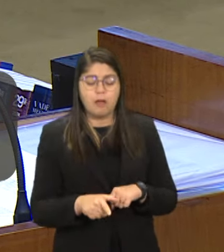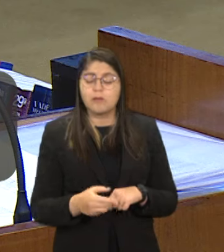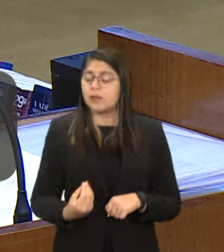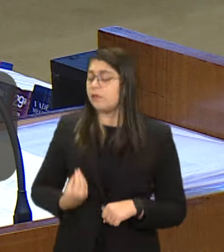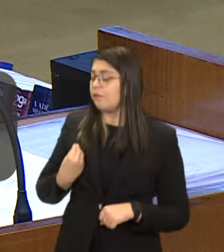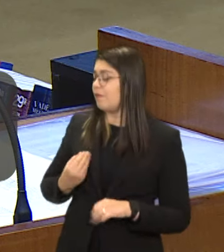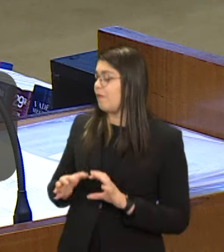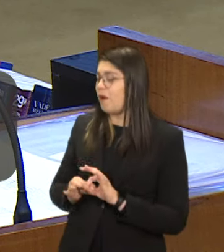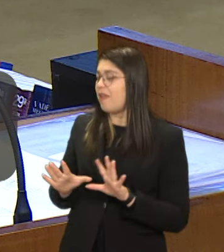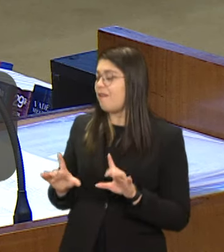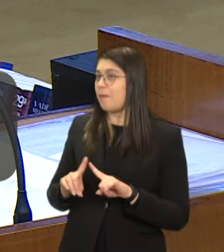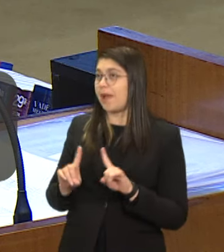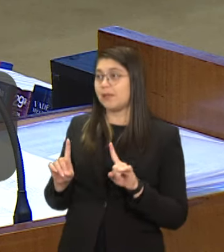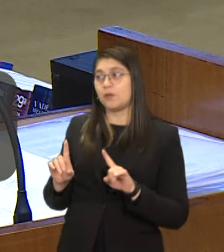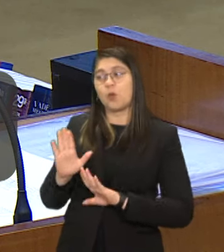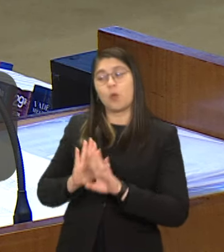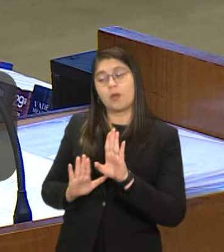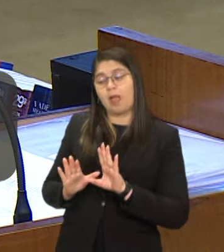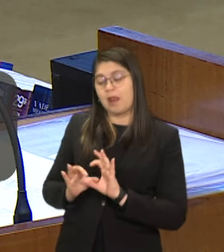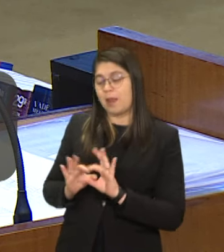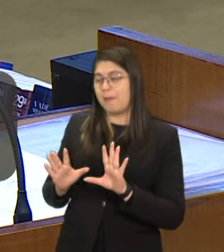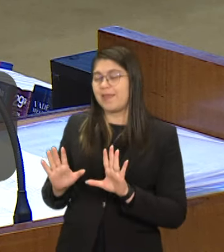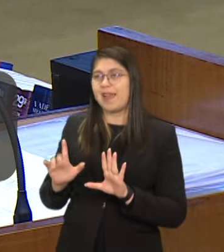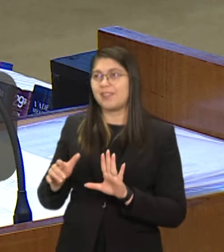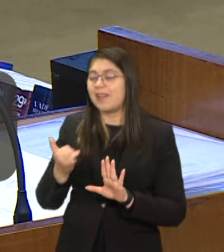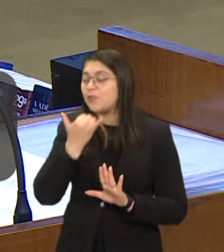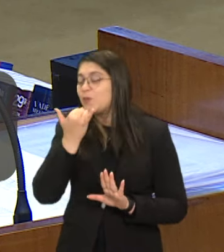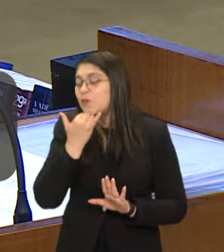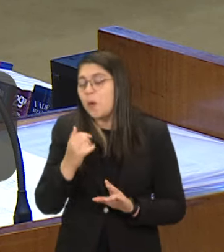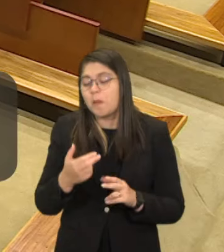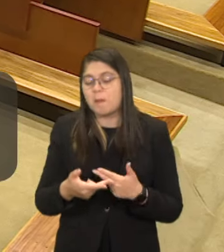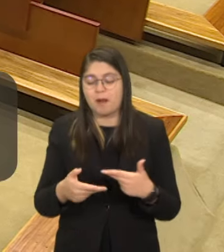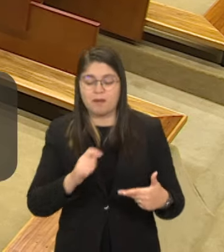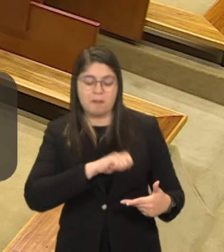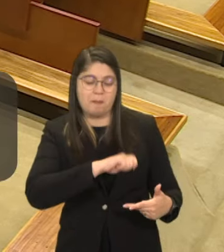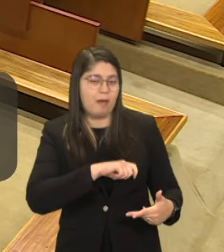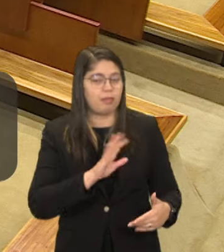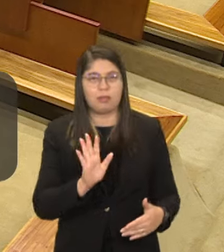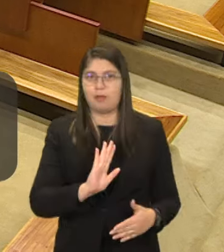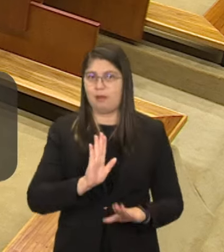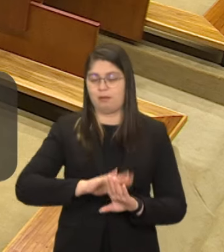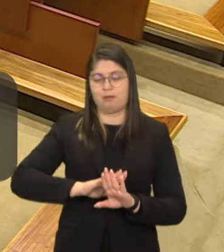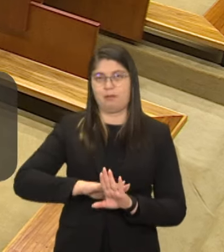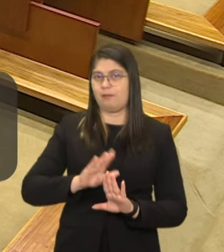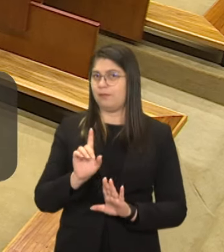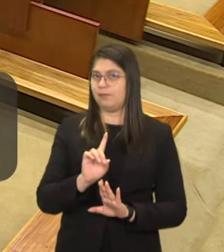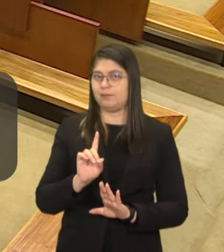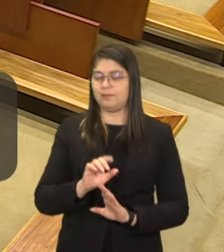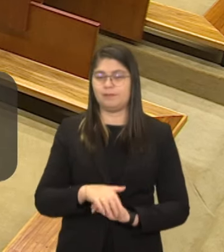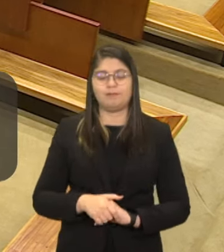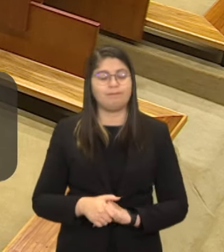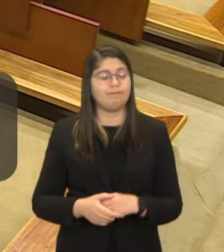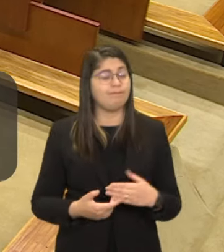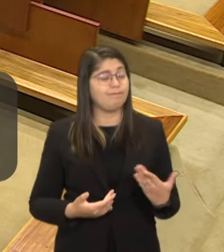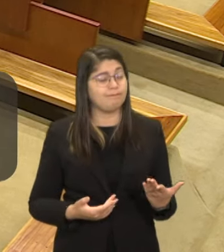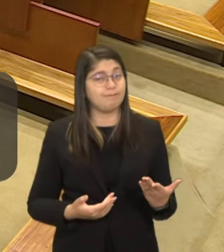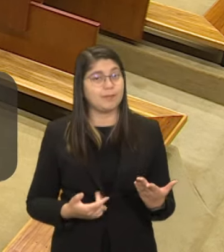mas não usem a liberdade como desculpa para fazer o mal. Então, é na